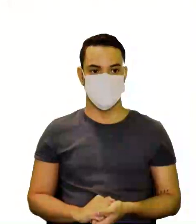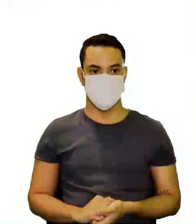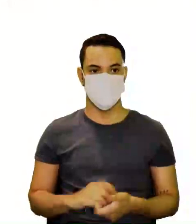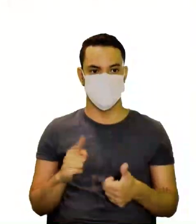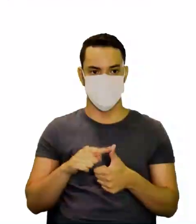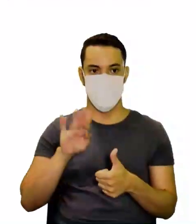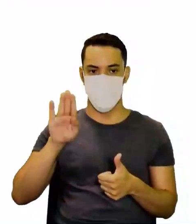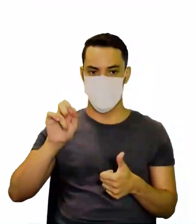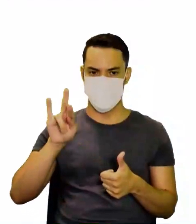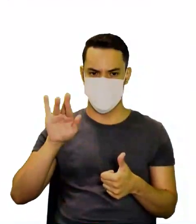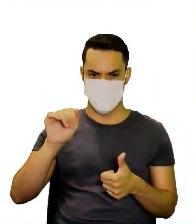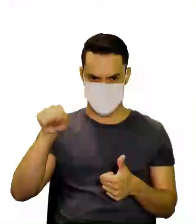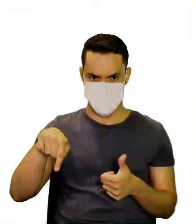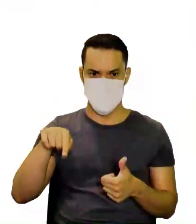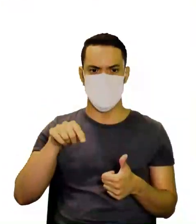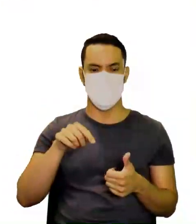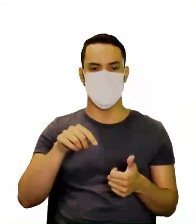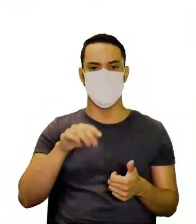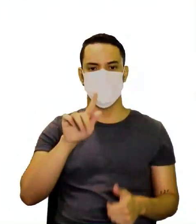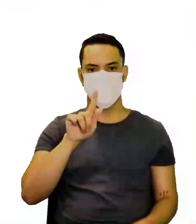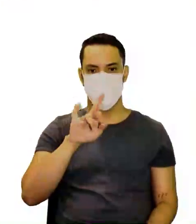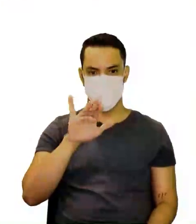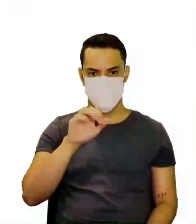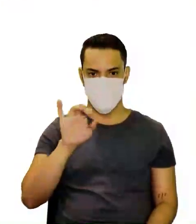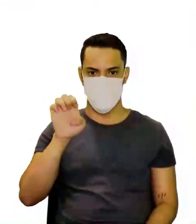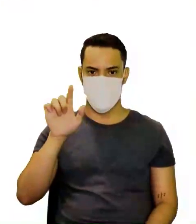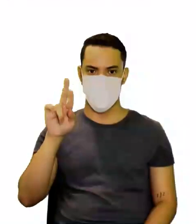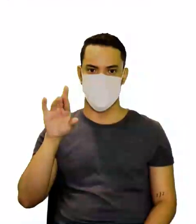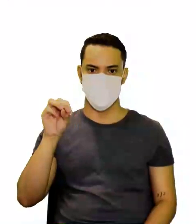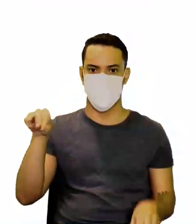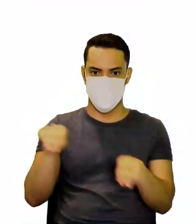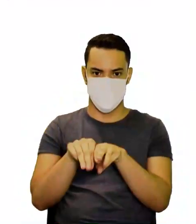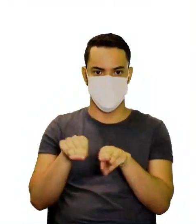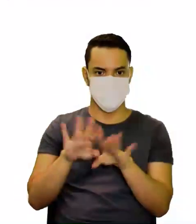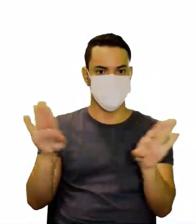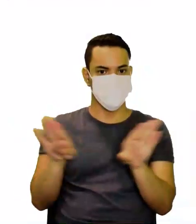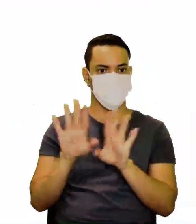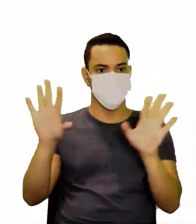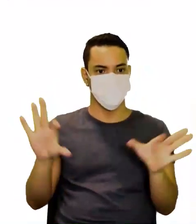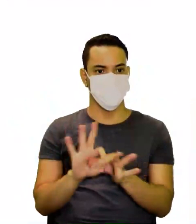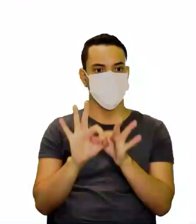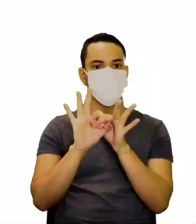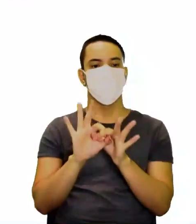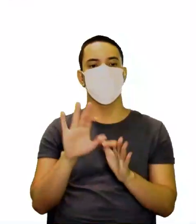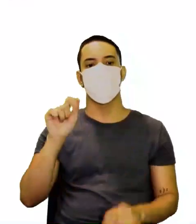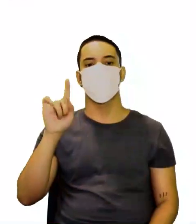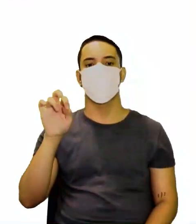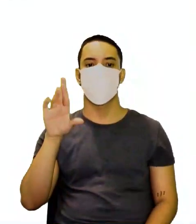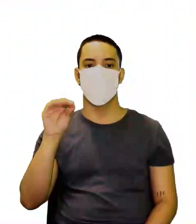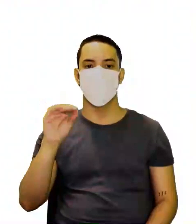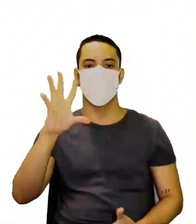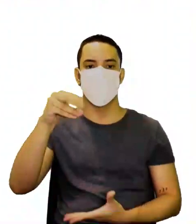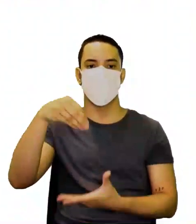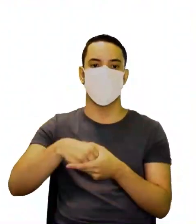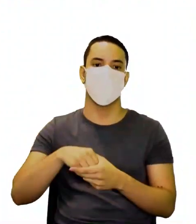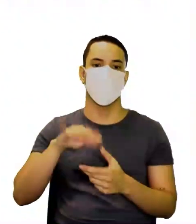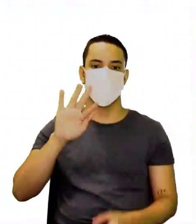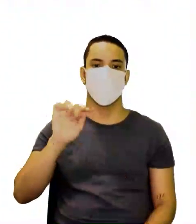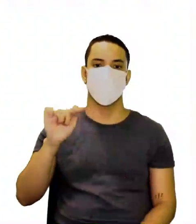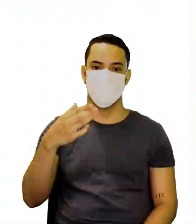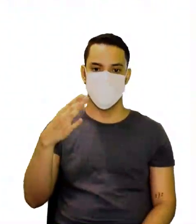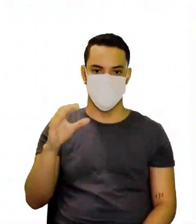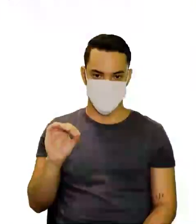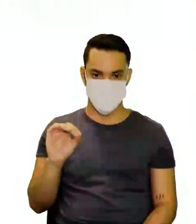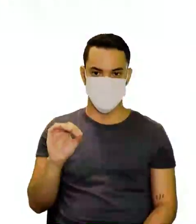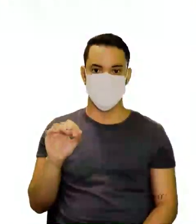bateria é um gerador eletromecânico, o alternador tem a função de recarregar eletricamente a bateria, o alternador é